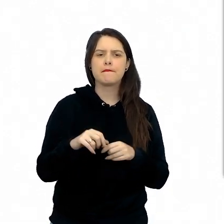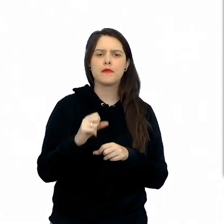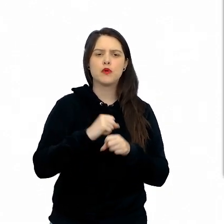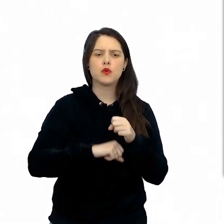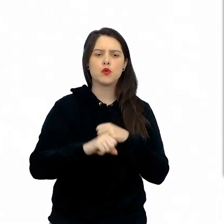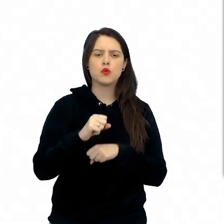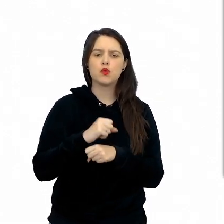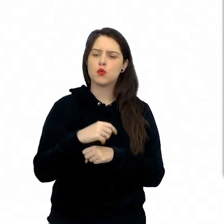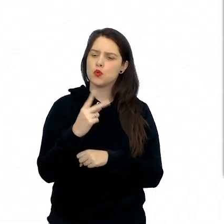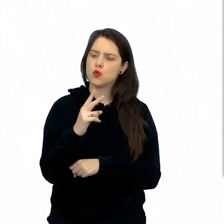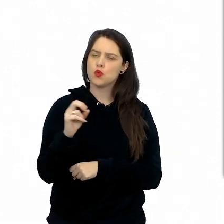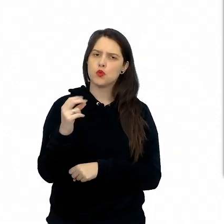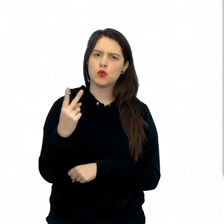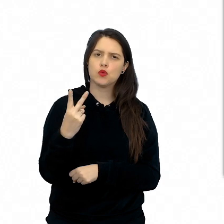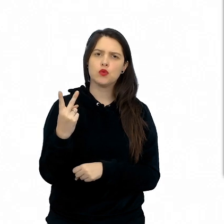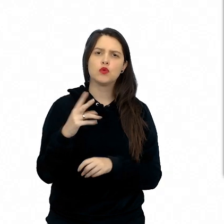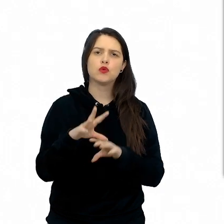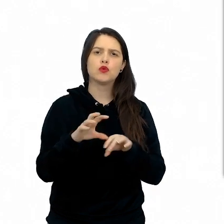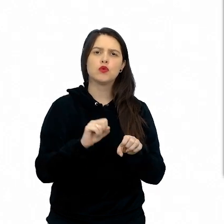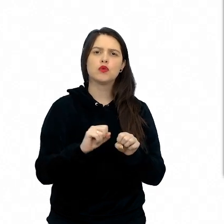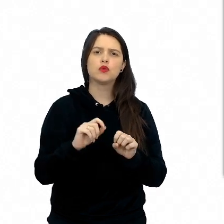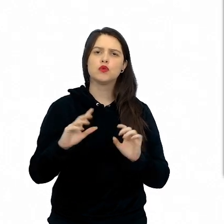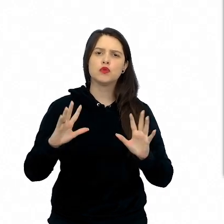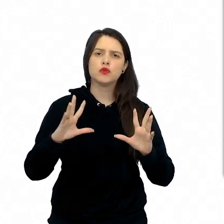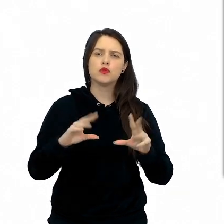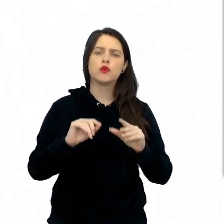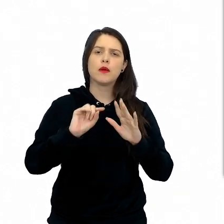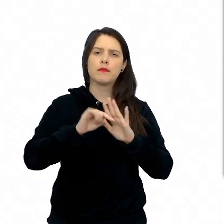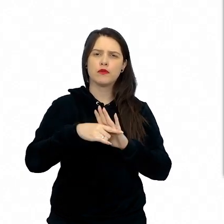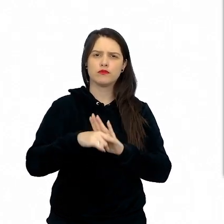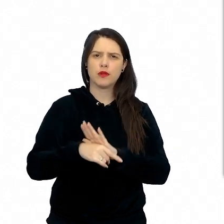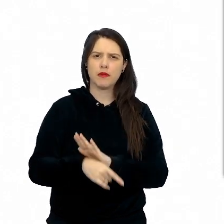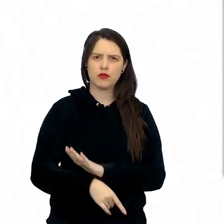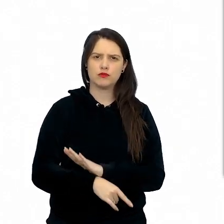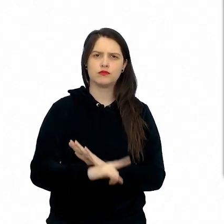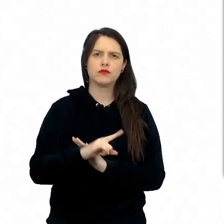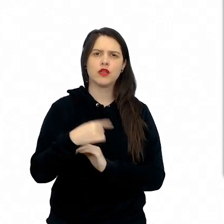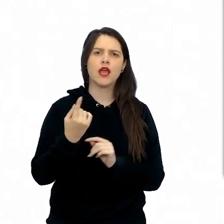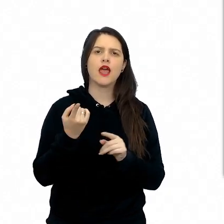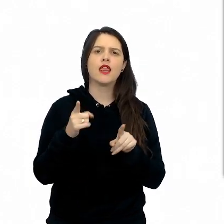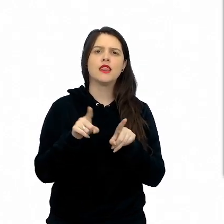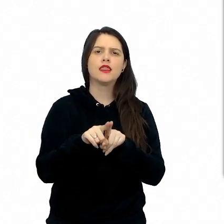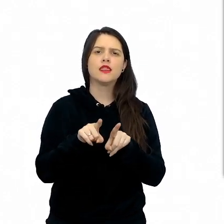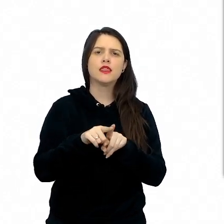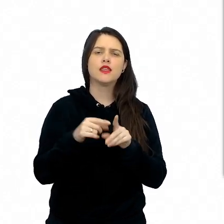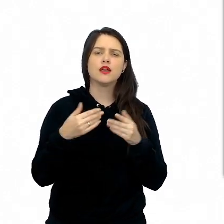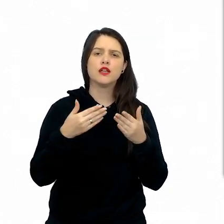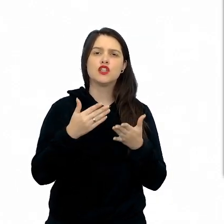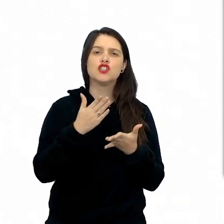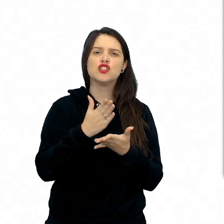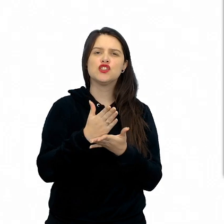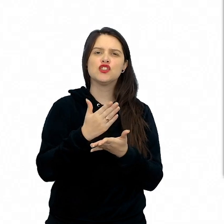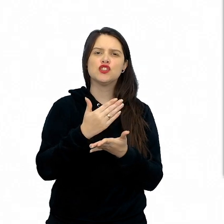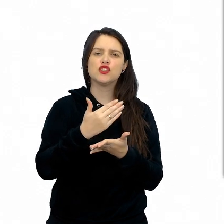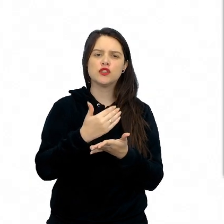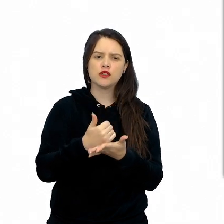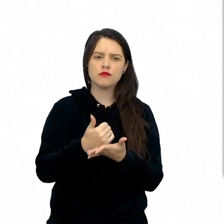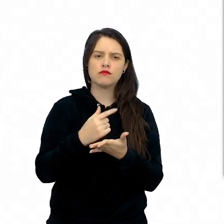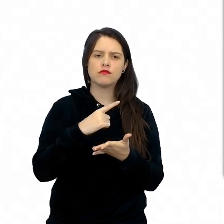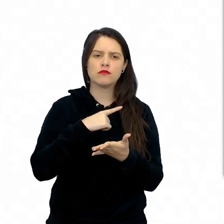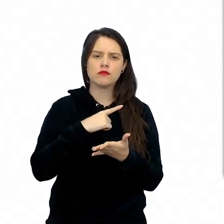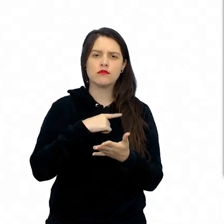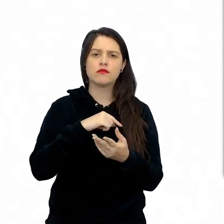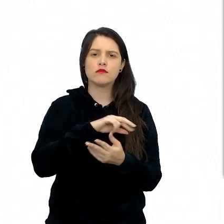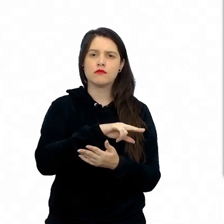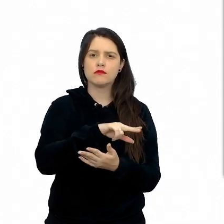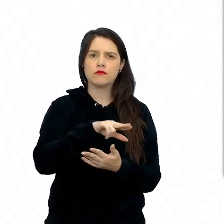as formações do Programa de Recuperação e Aprofundamento estão assim divididas. Nós temos a semana